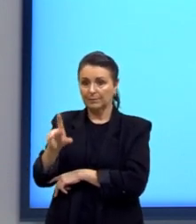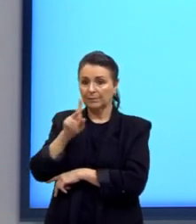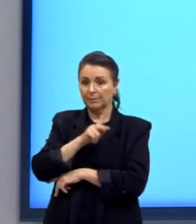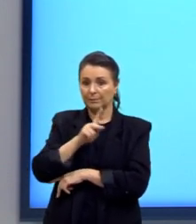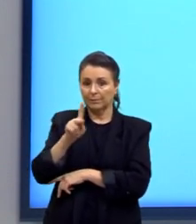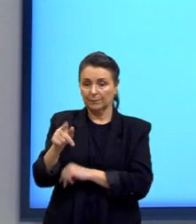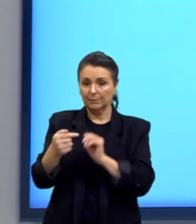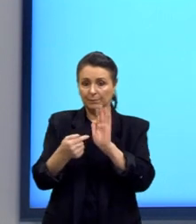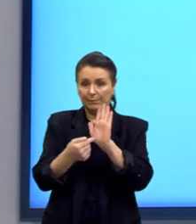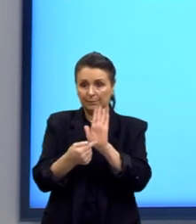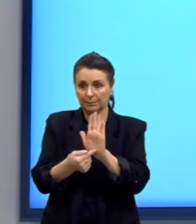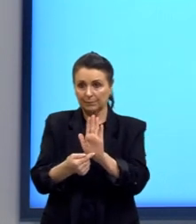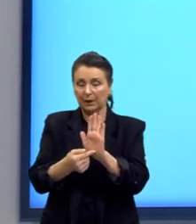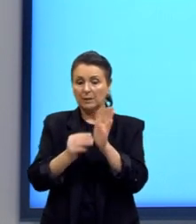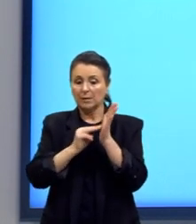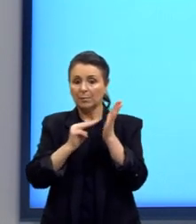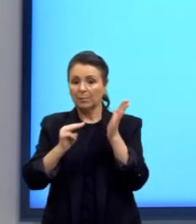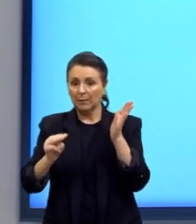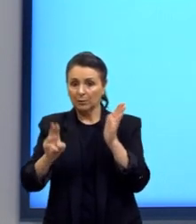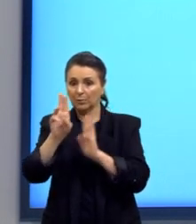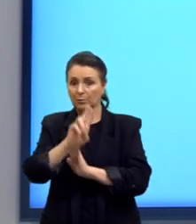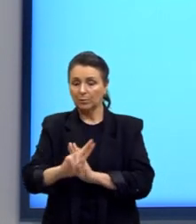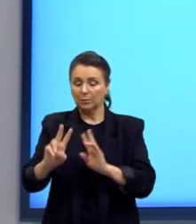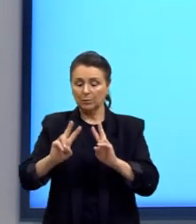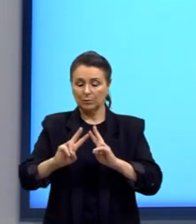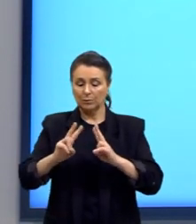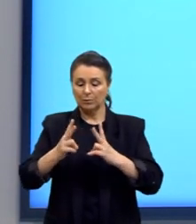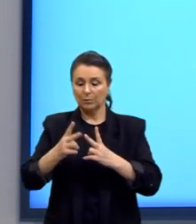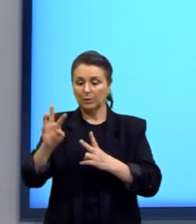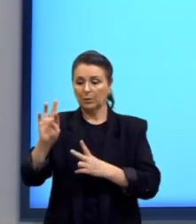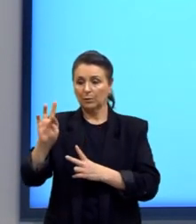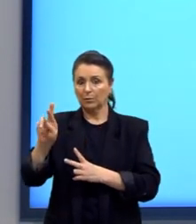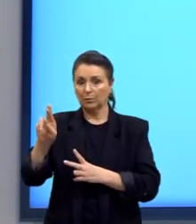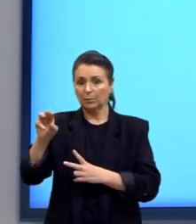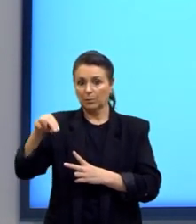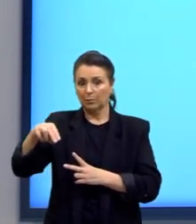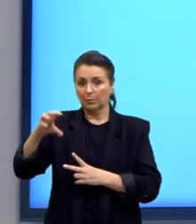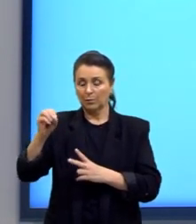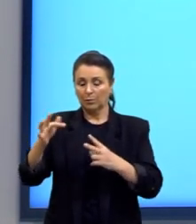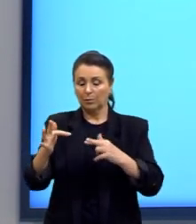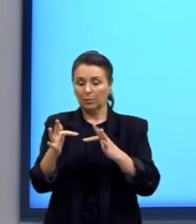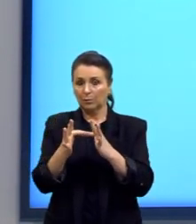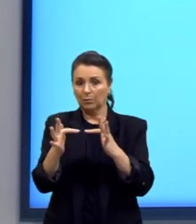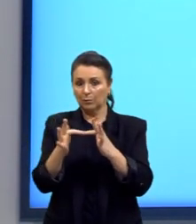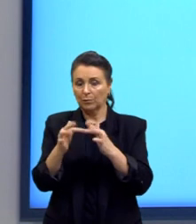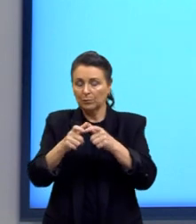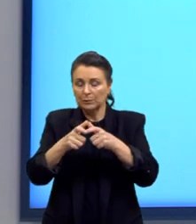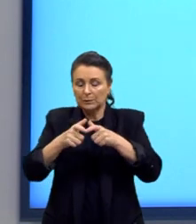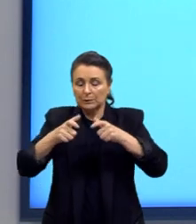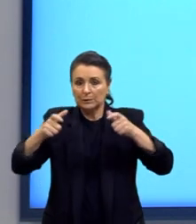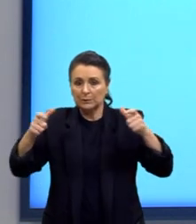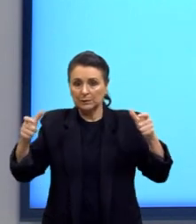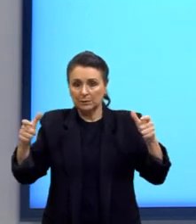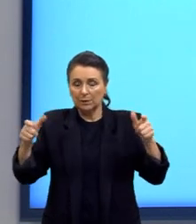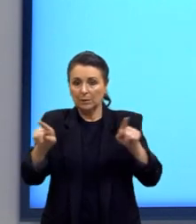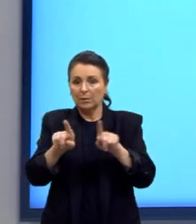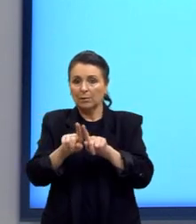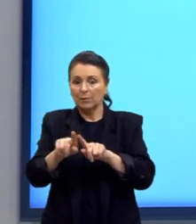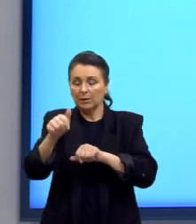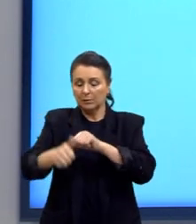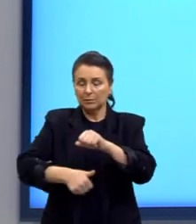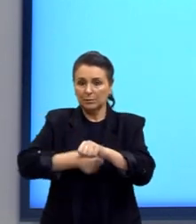eu trouxe esse método que seria utilizando o volume do tronco né que ela fórmula gigantesca mas aí